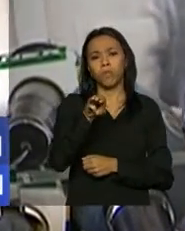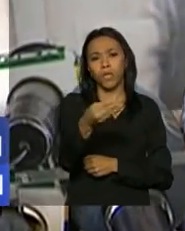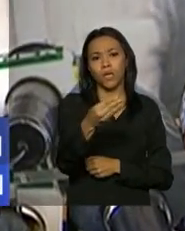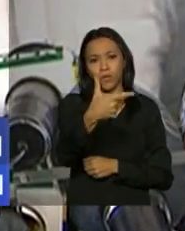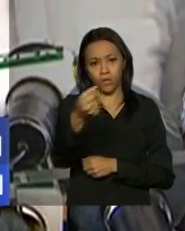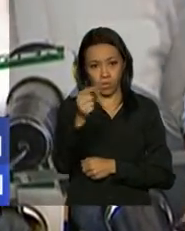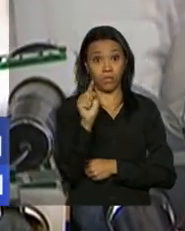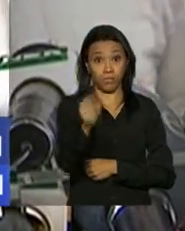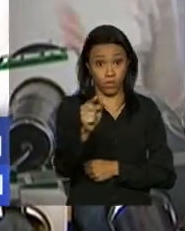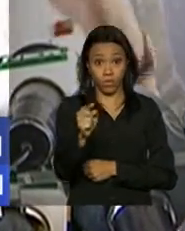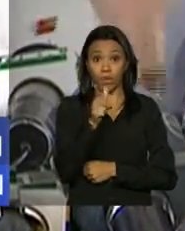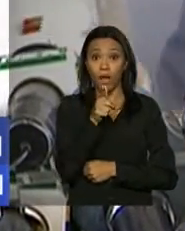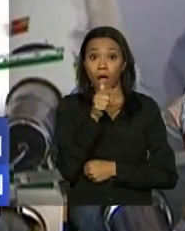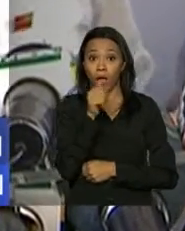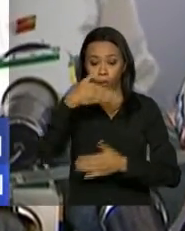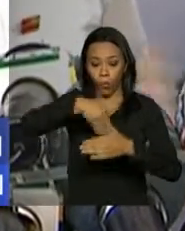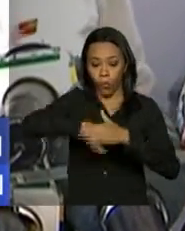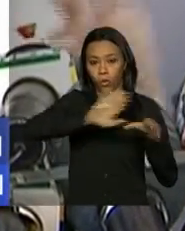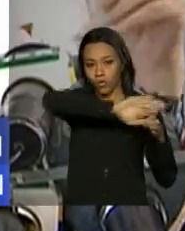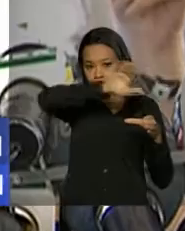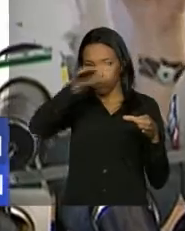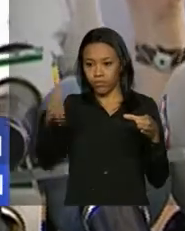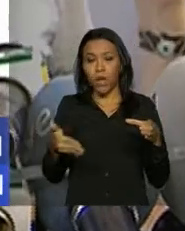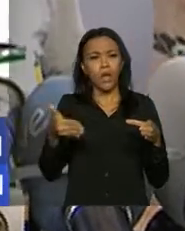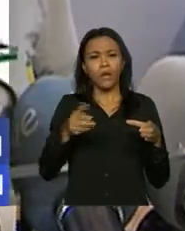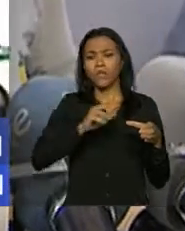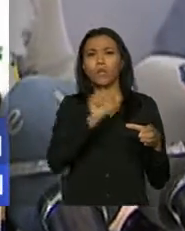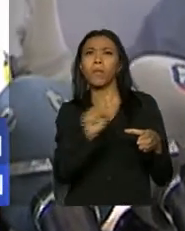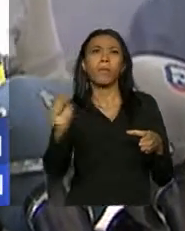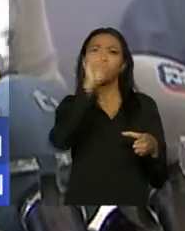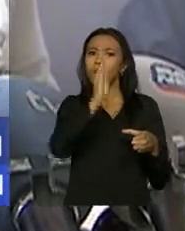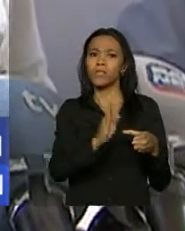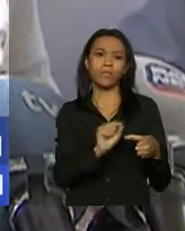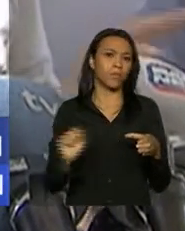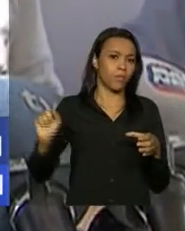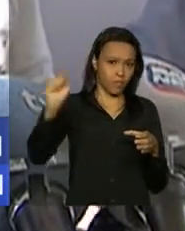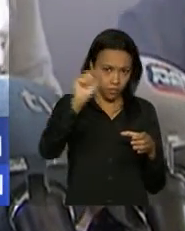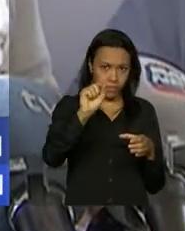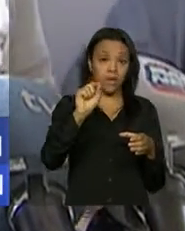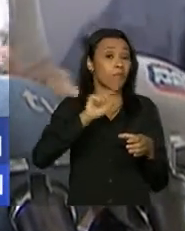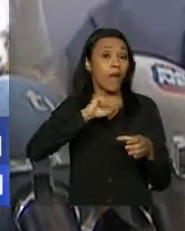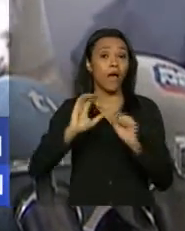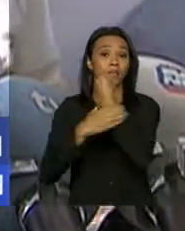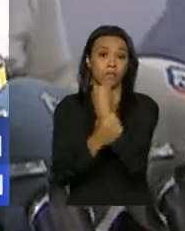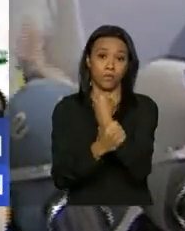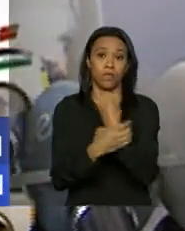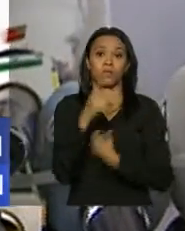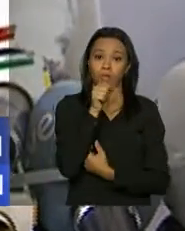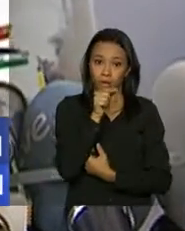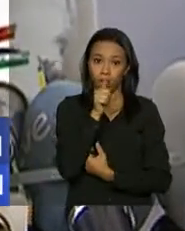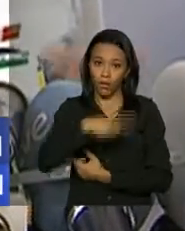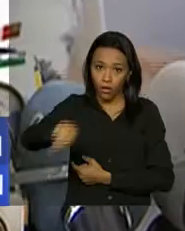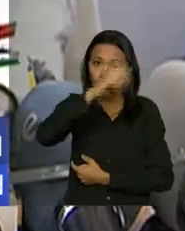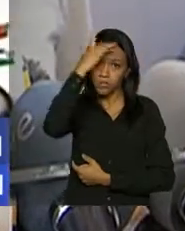cisternas no Brasil inteiro. Estou te dizendo, uma ação de abastecimento, de garantia de acesso à água.